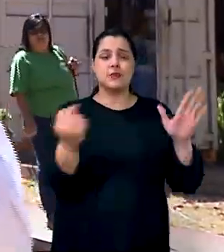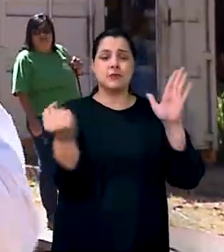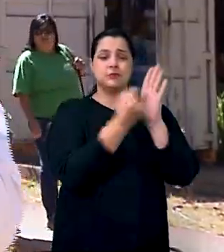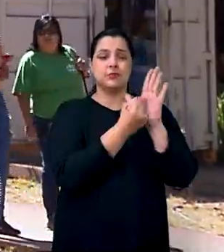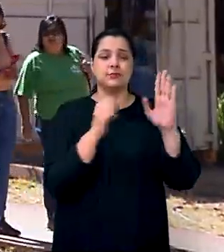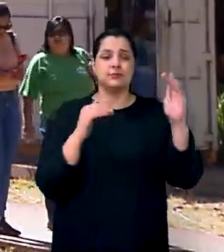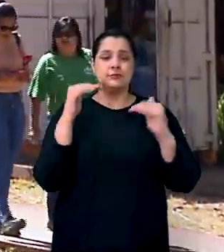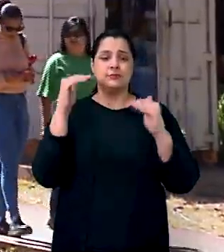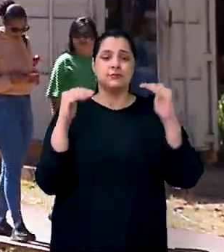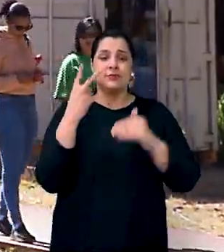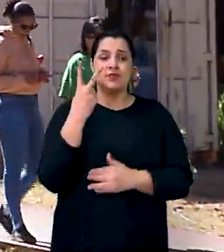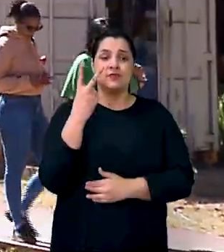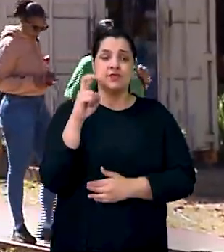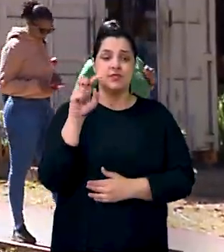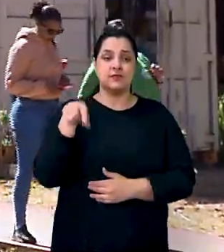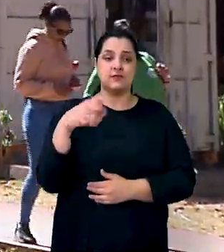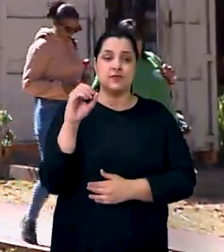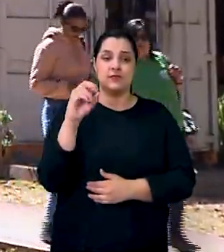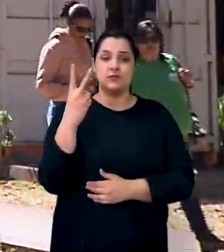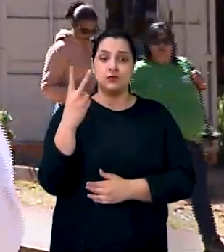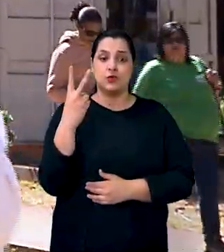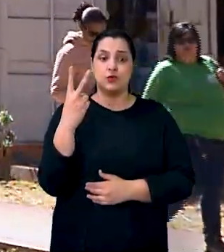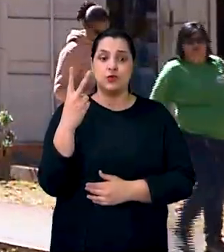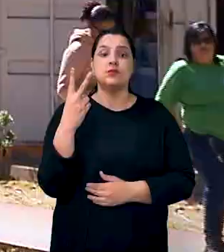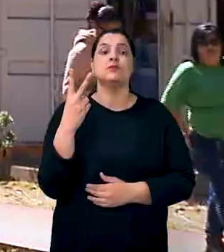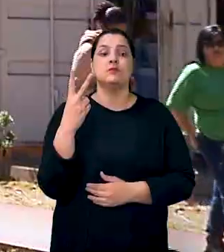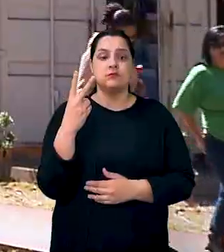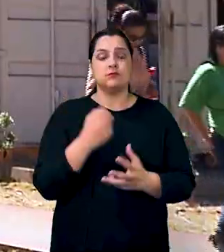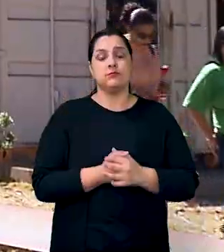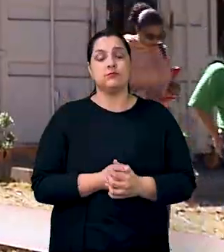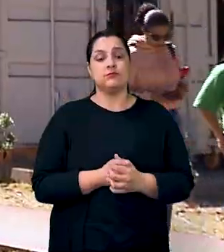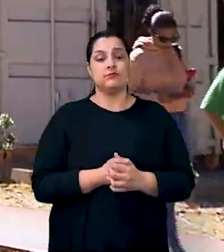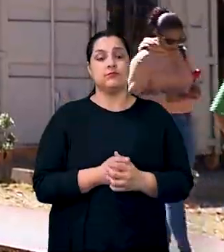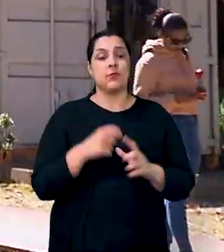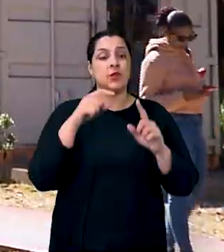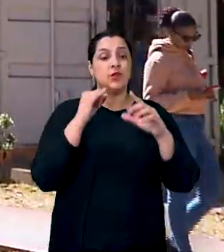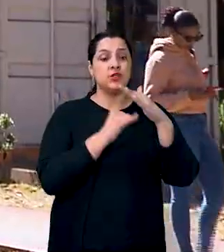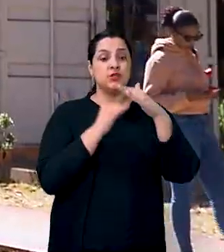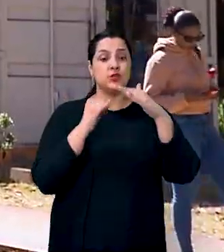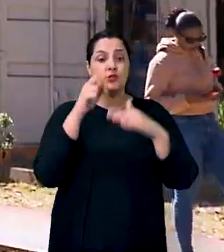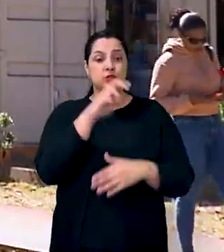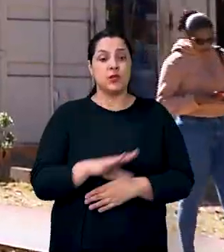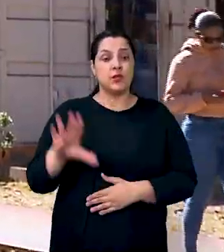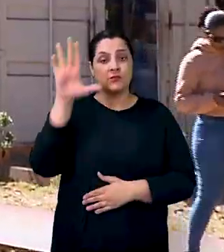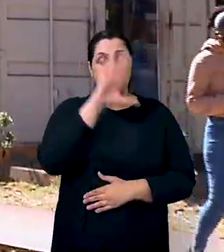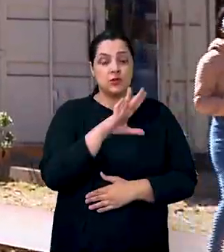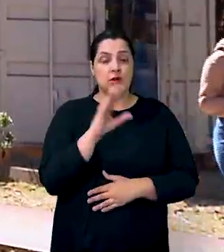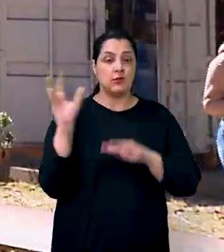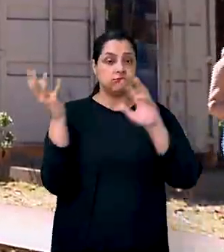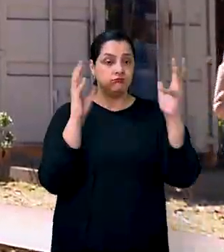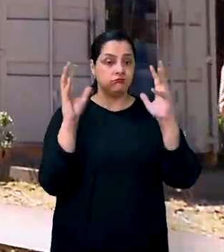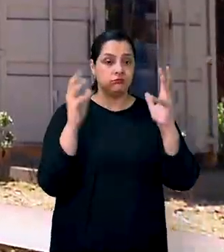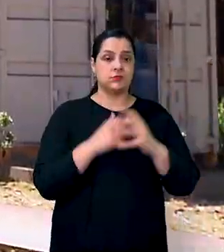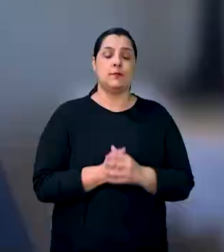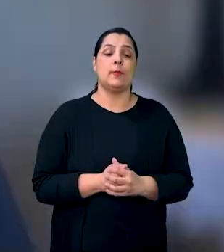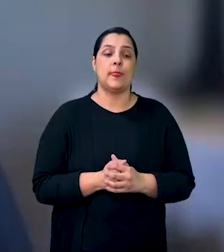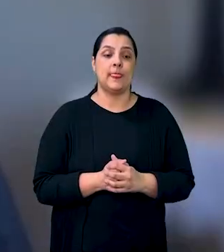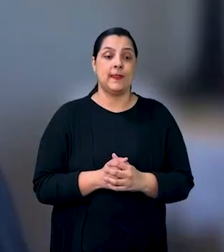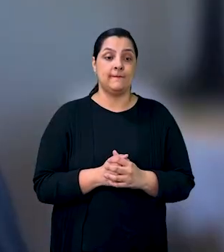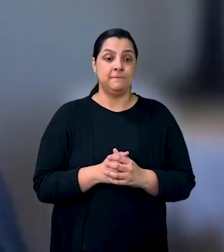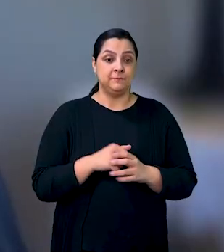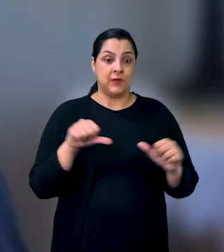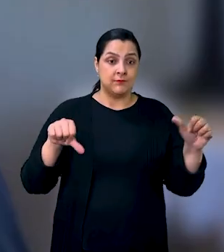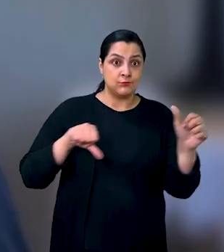história, com temperatura média de 25,02 graus Celsius, segundo o Instituto Nacional de Meteorologia.